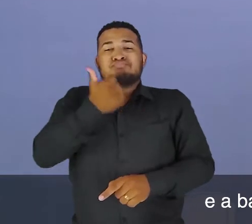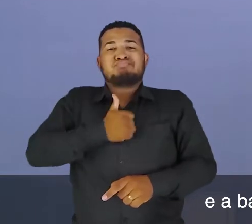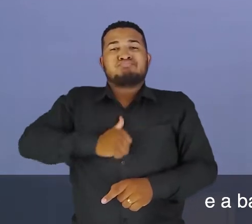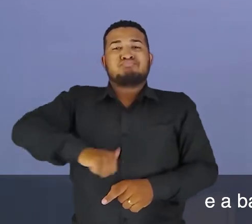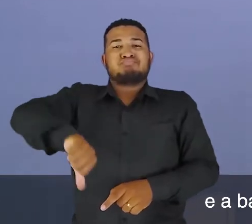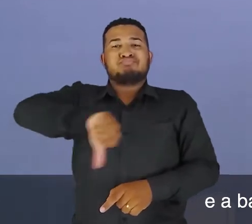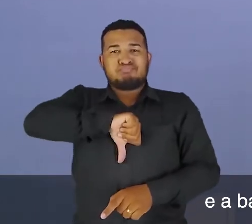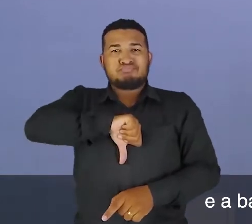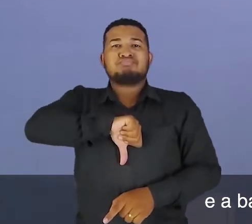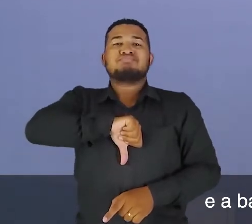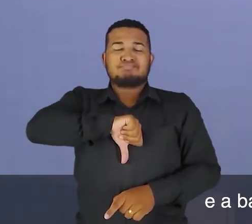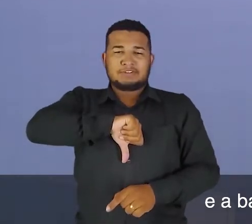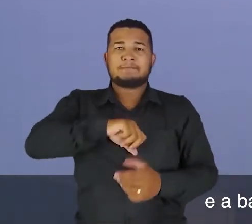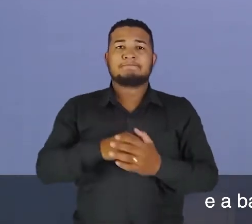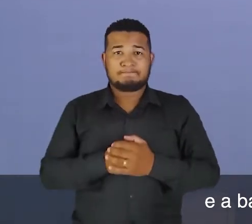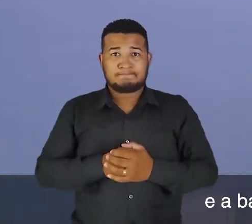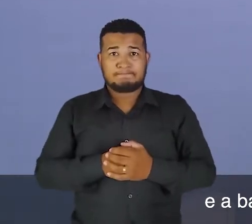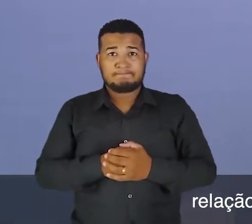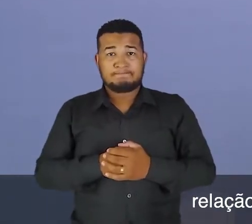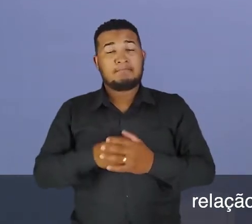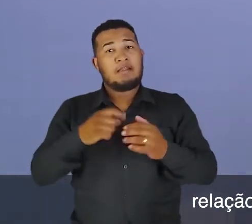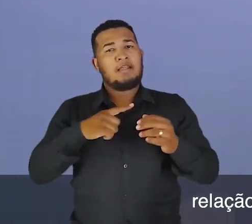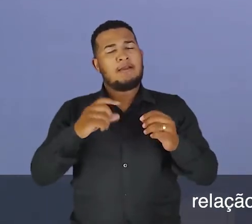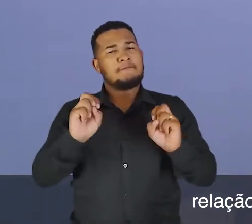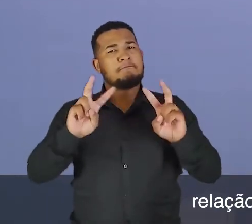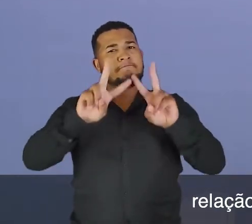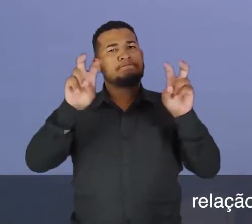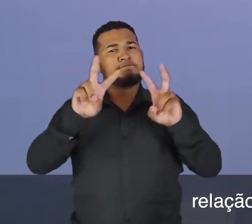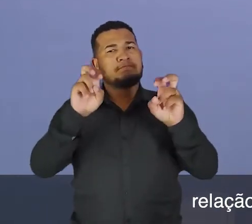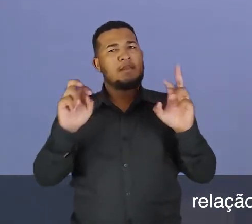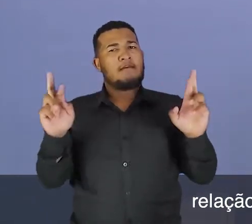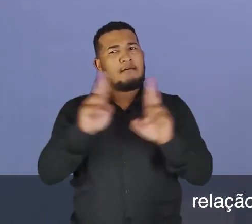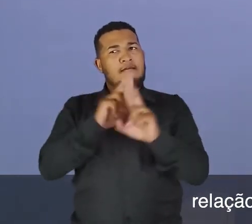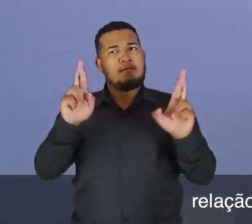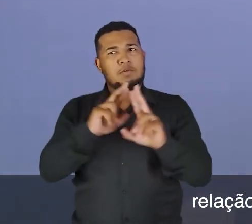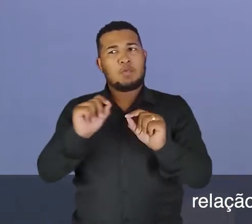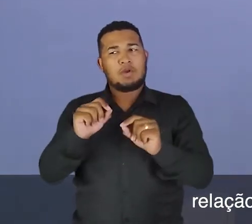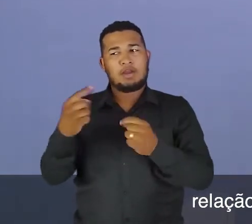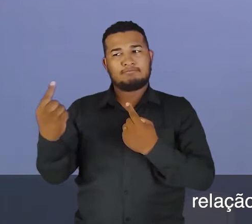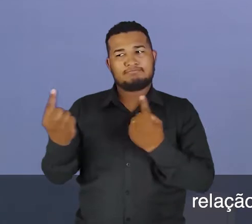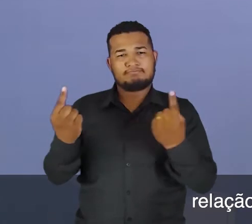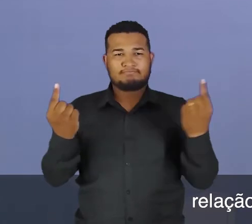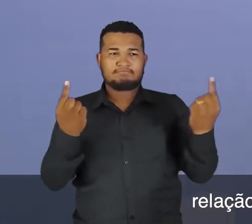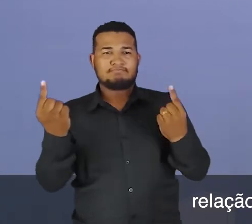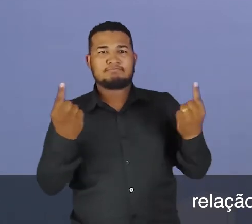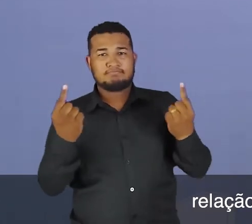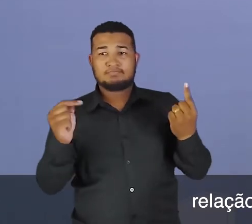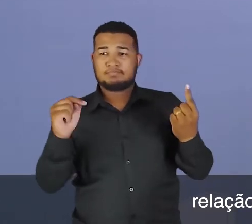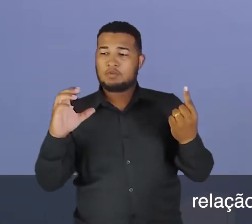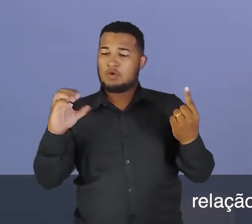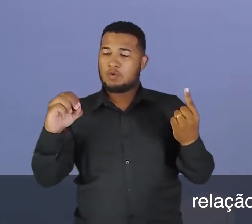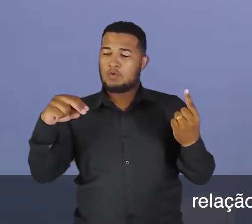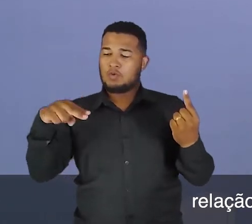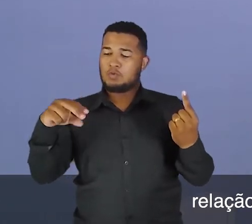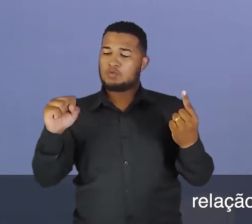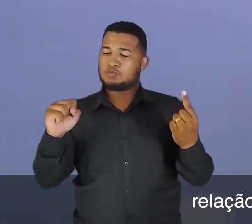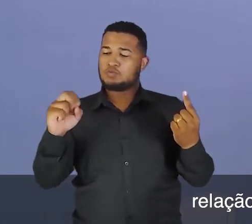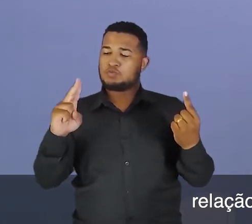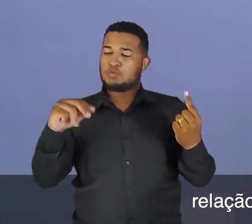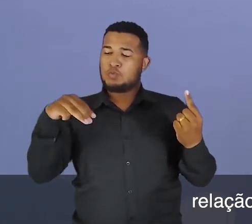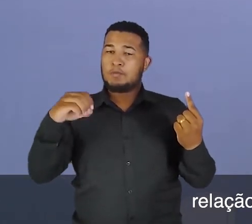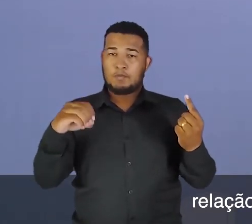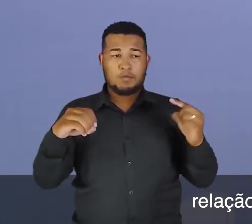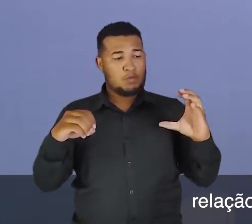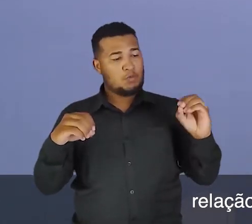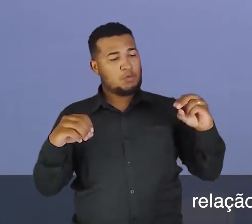Olhem só, quando vocês têm uma relação de consumo e consumista, essas definições